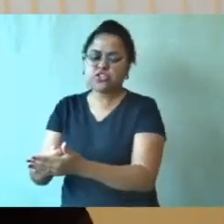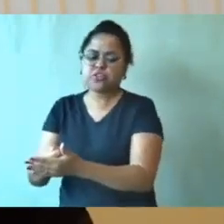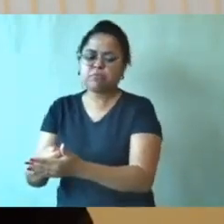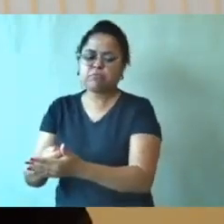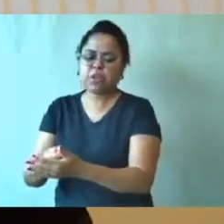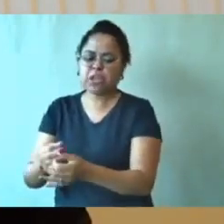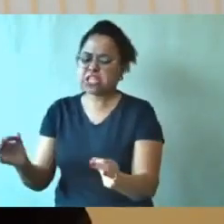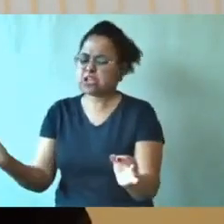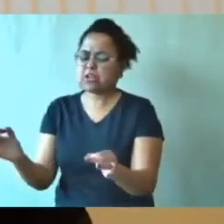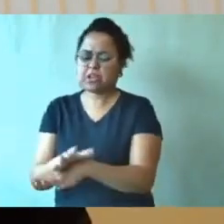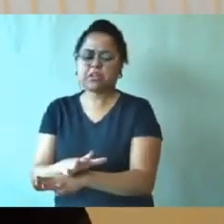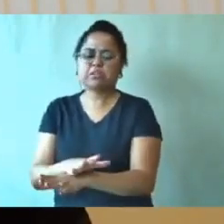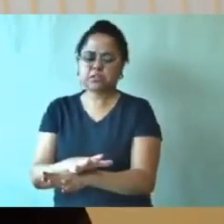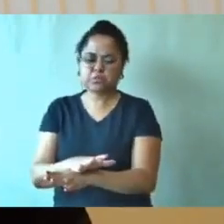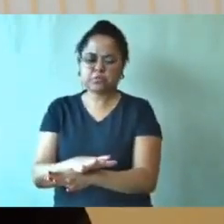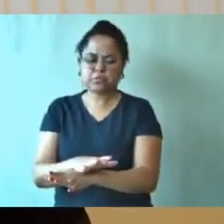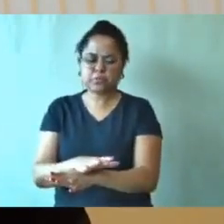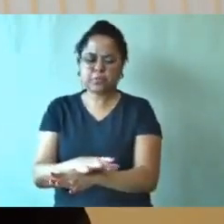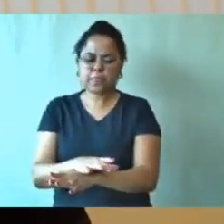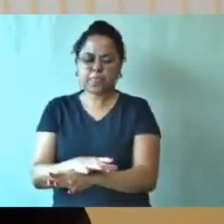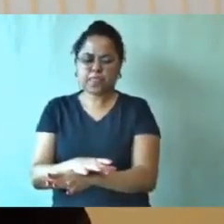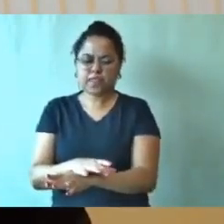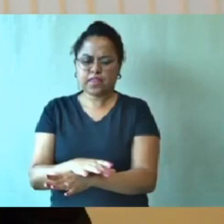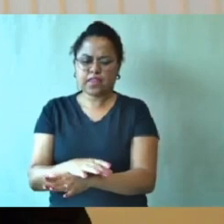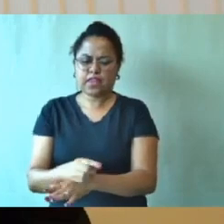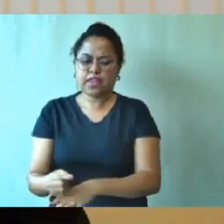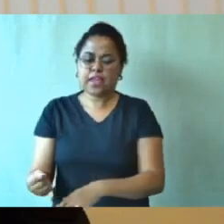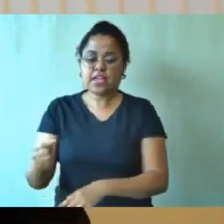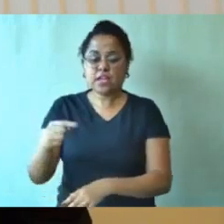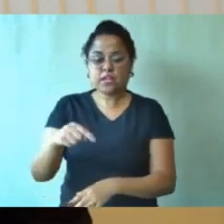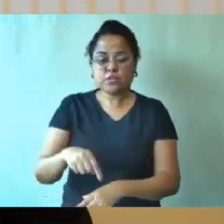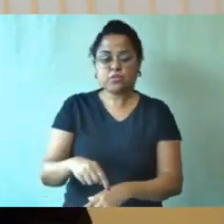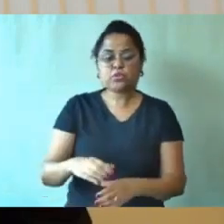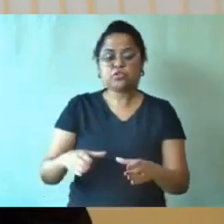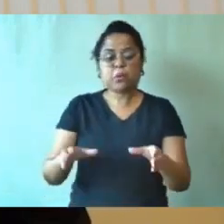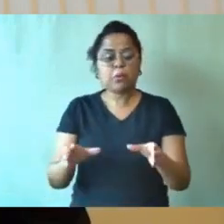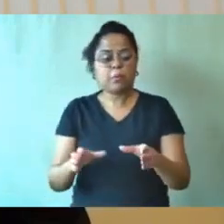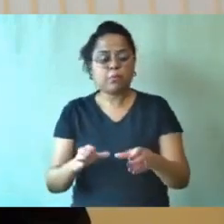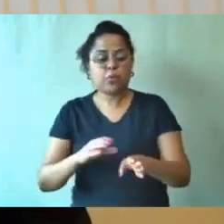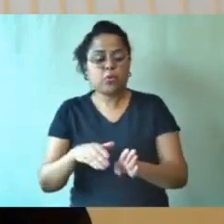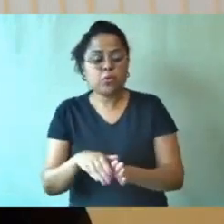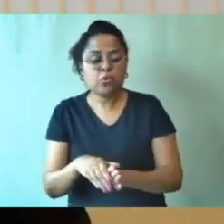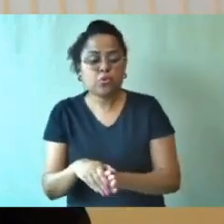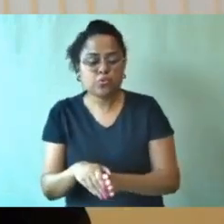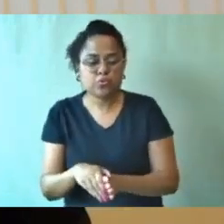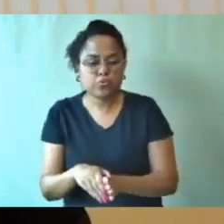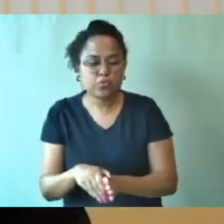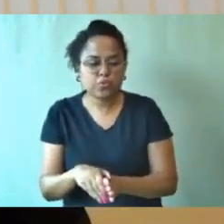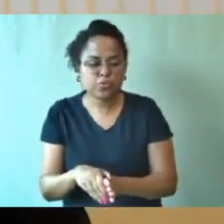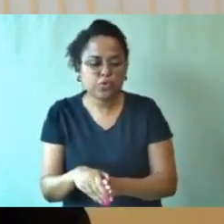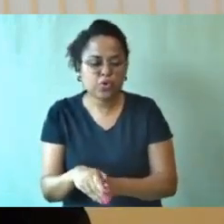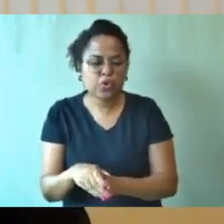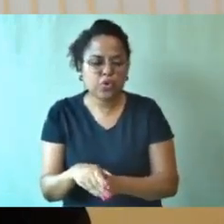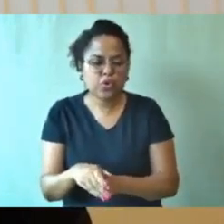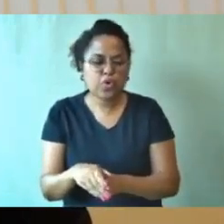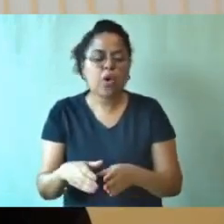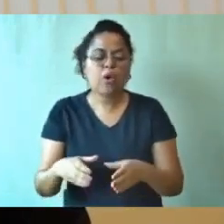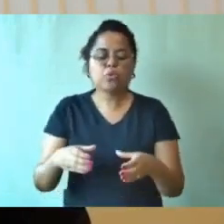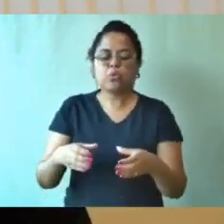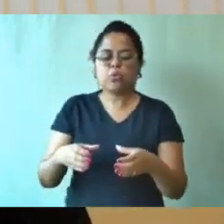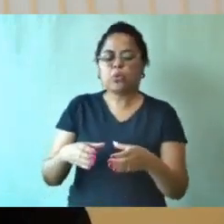Torres e trouxe para o conselho do Cetra em janeiro, do Cetra não, desculpa, do consórcio BH